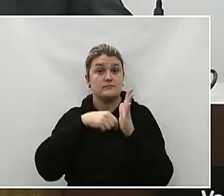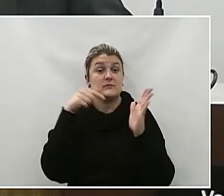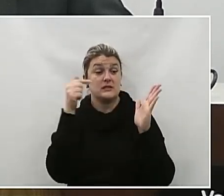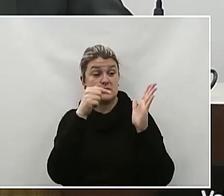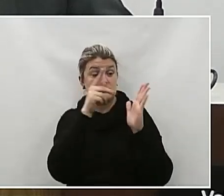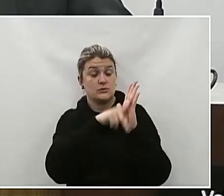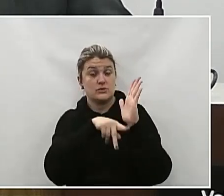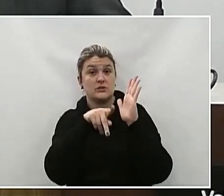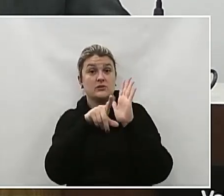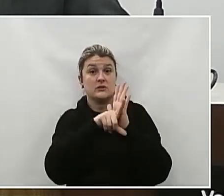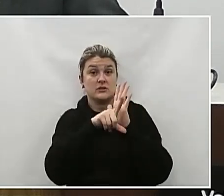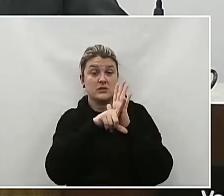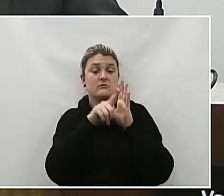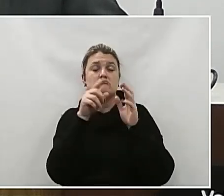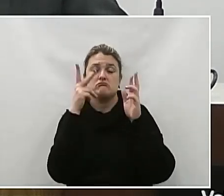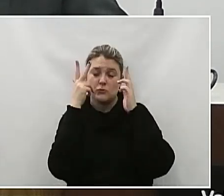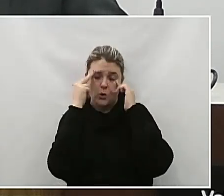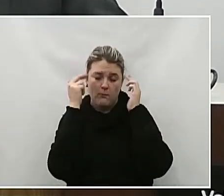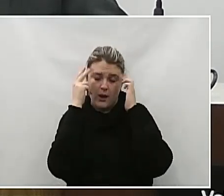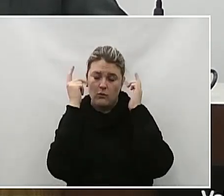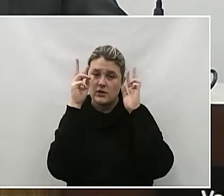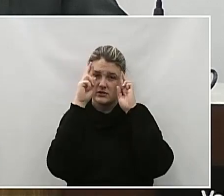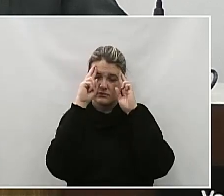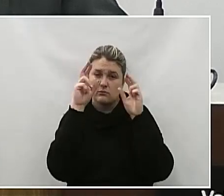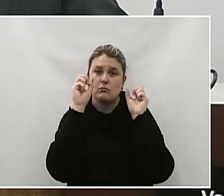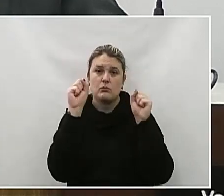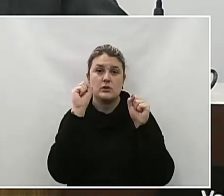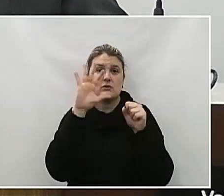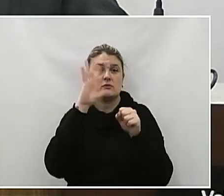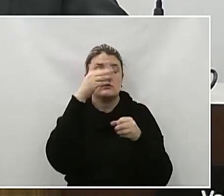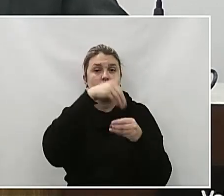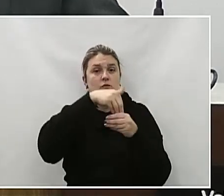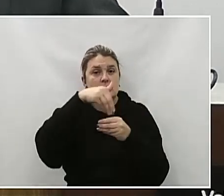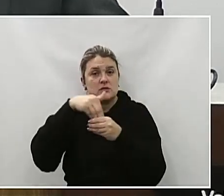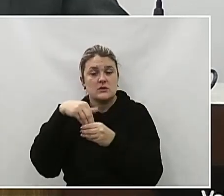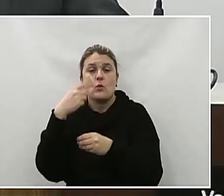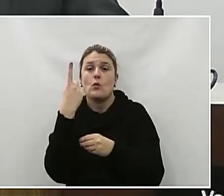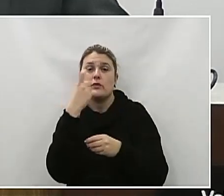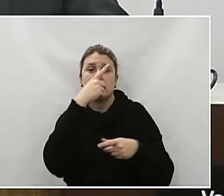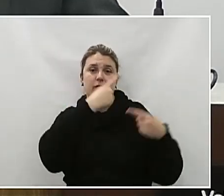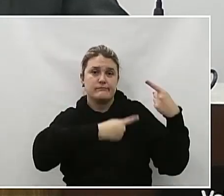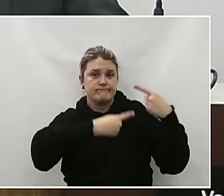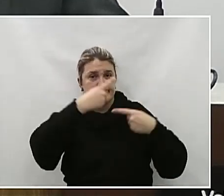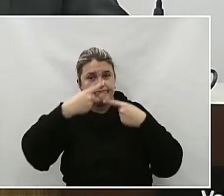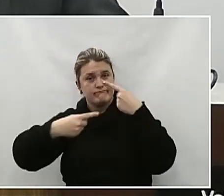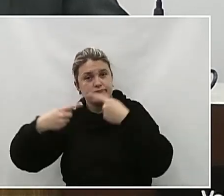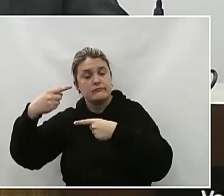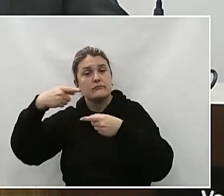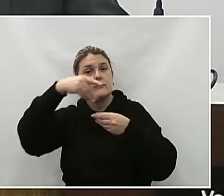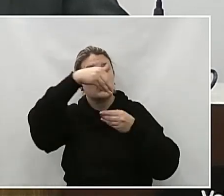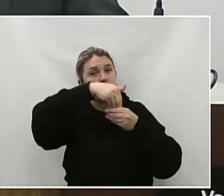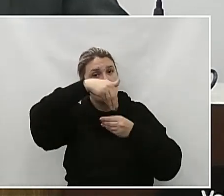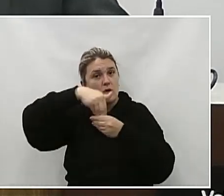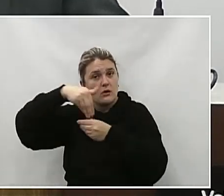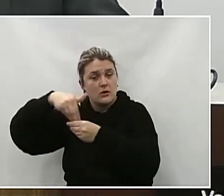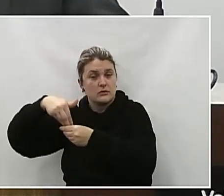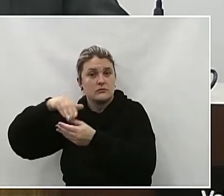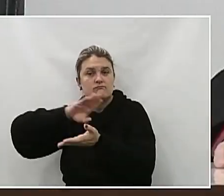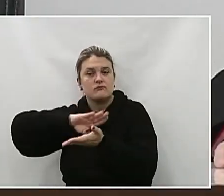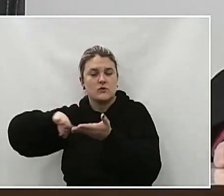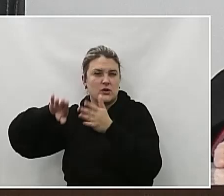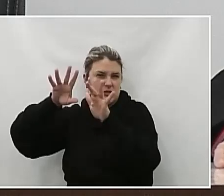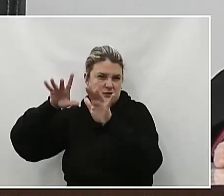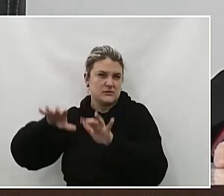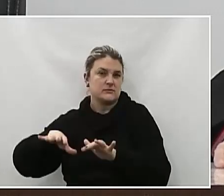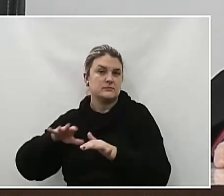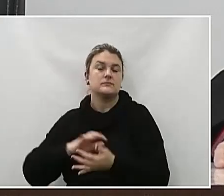projeto de lei É legal e constitucional Devendo mesmo Seguir para votação Em plenário Em única discussão Em votação Com dispensa Da redação final É o parecer